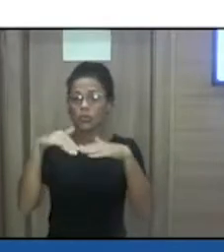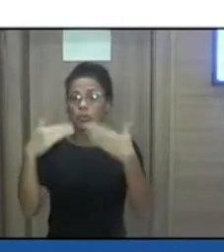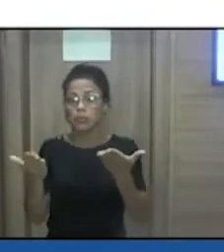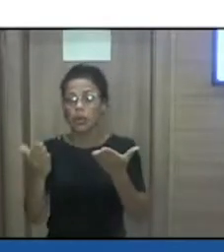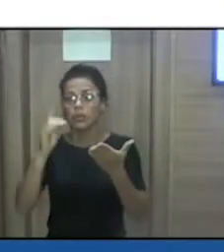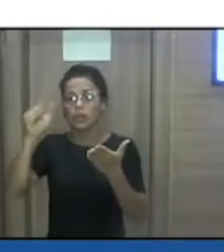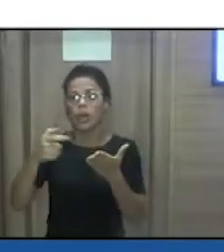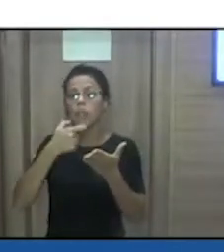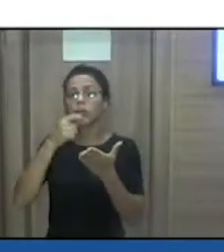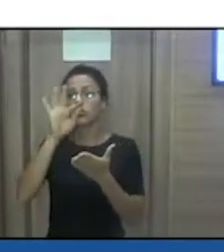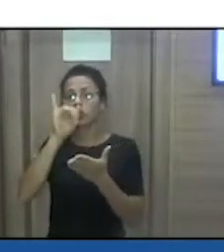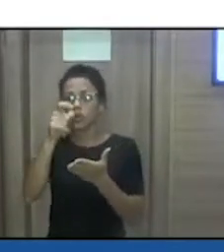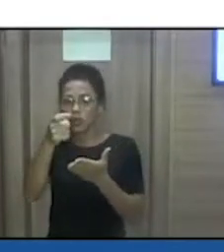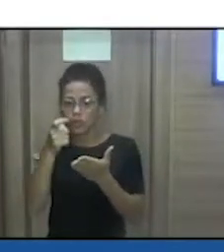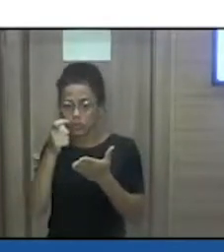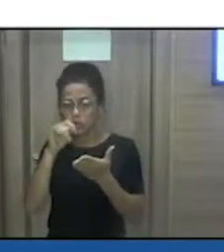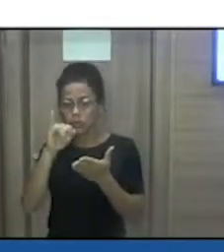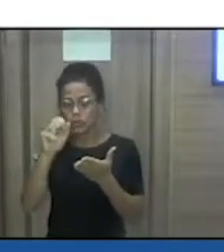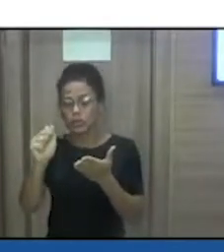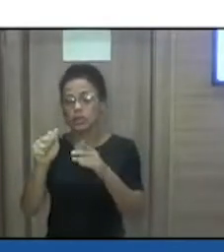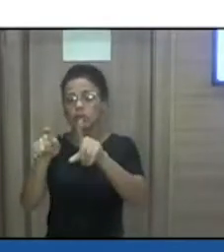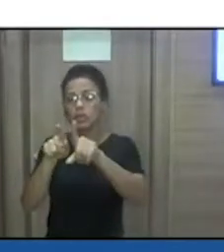prótese fixa, a média foi de R$